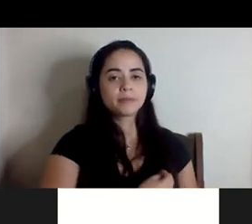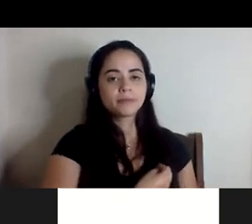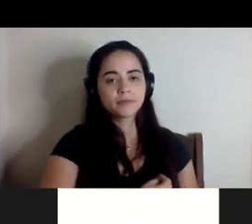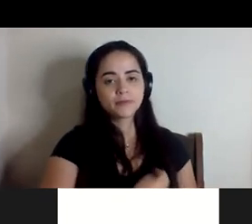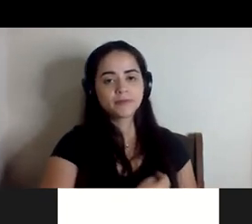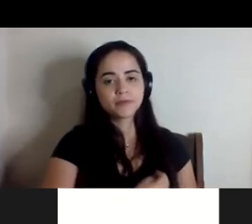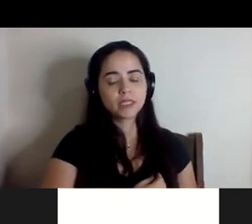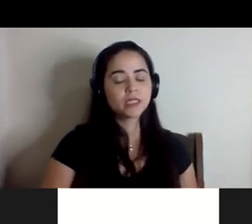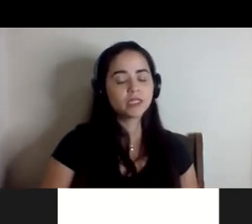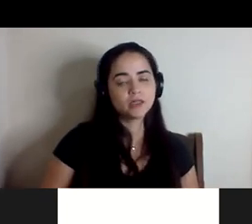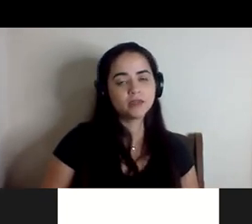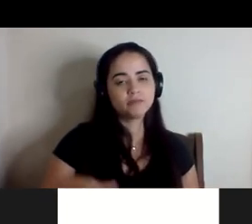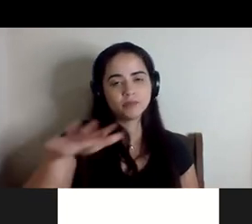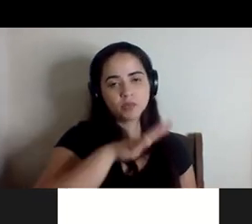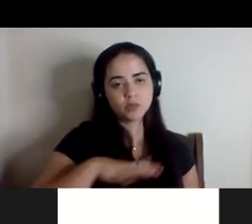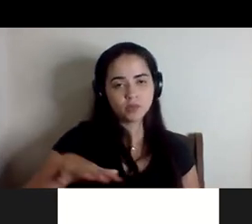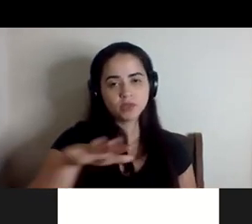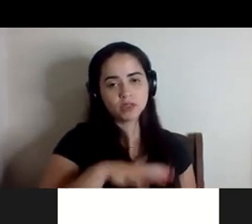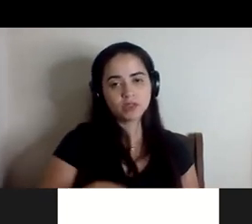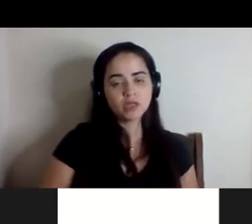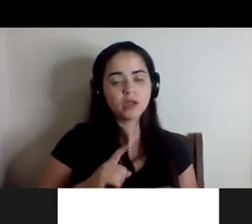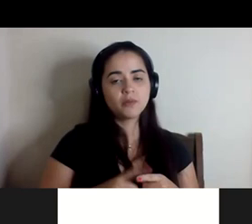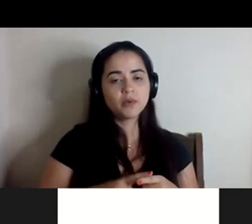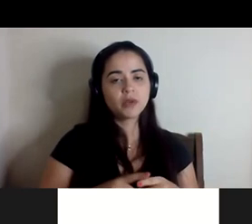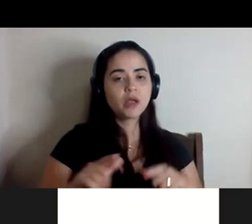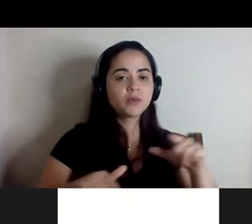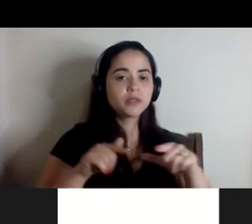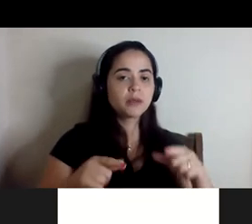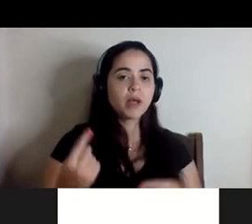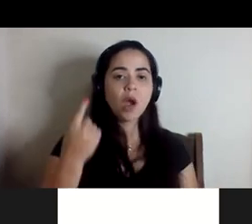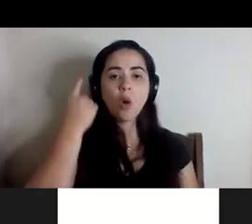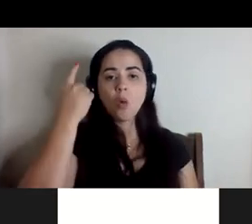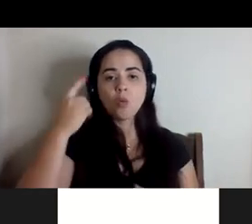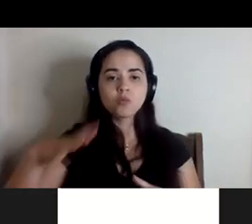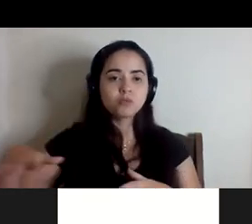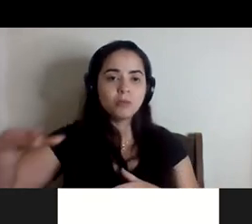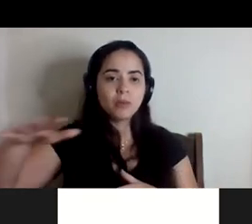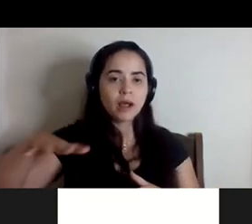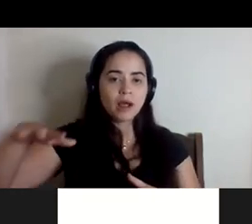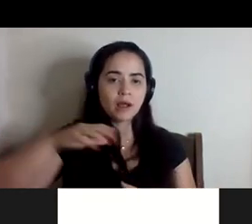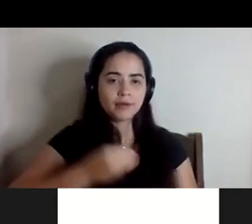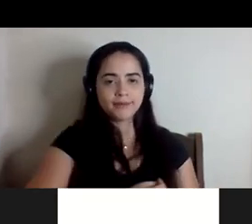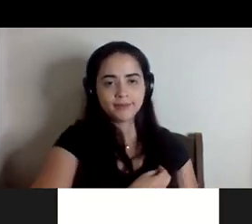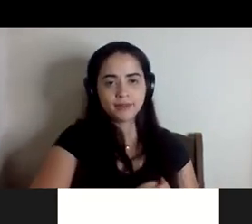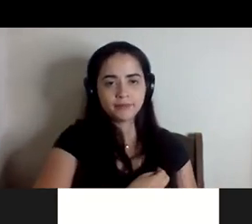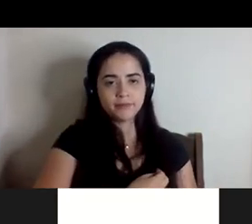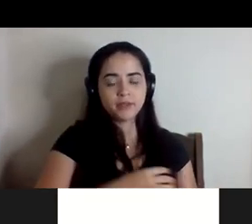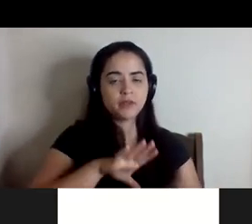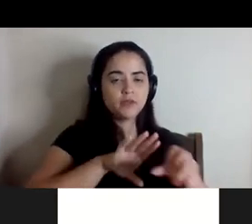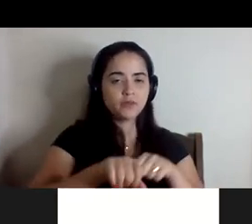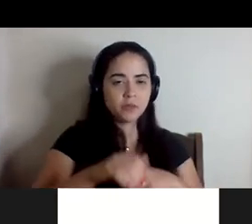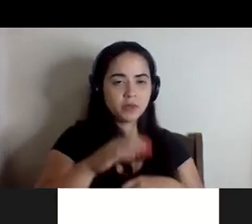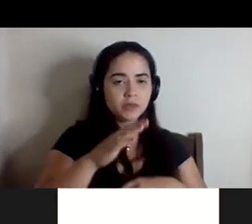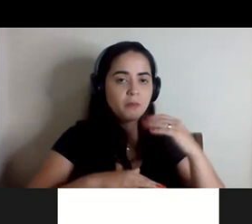vida, cujo trabalho é uma dimensão da vida, cuja formação